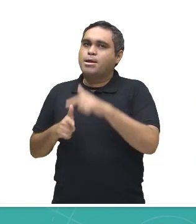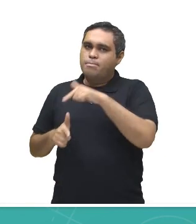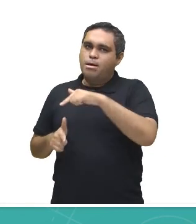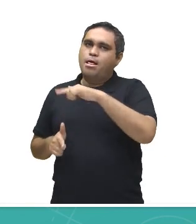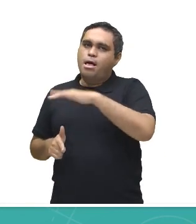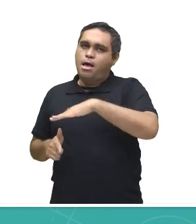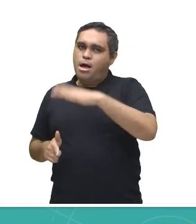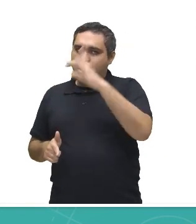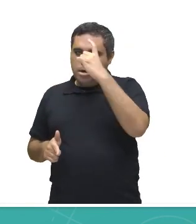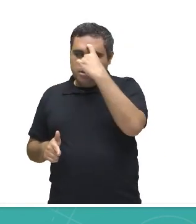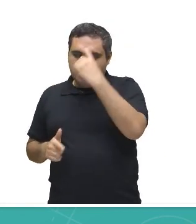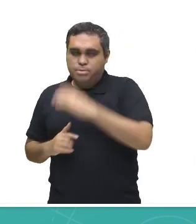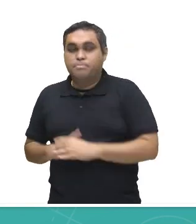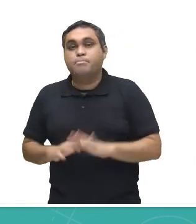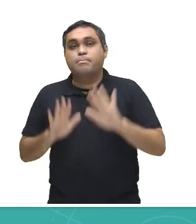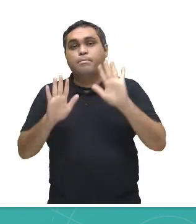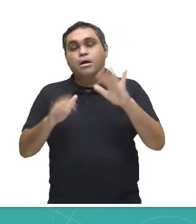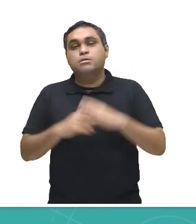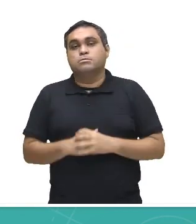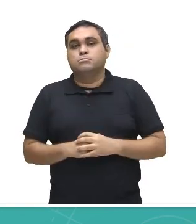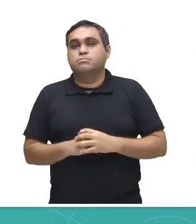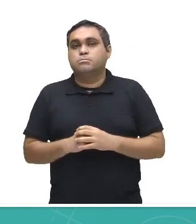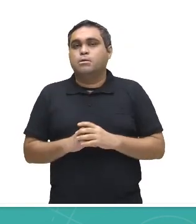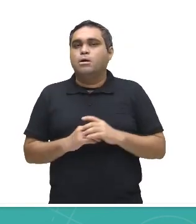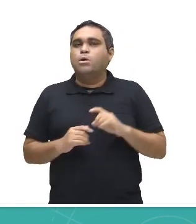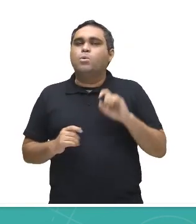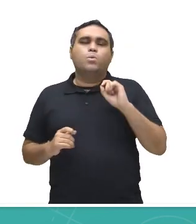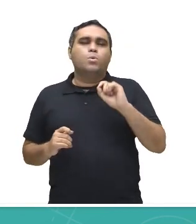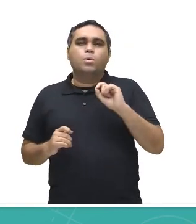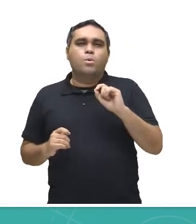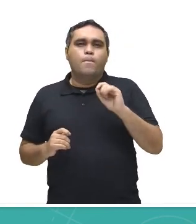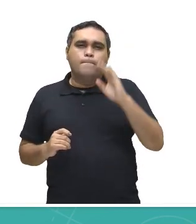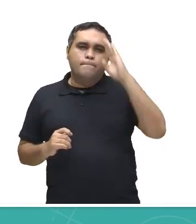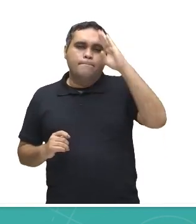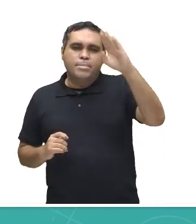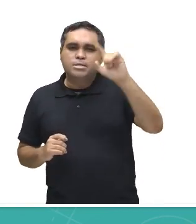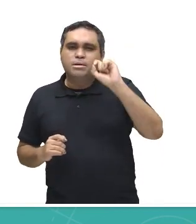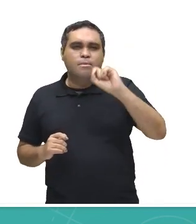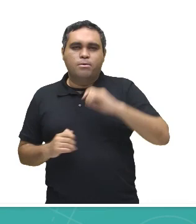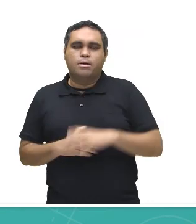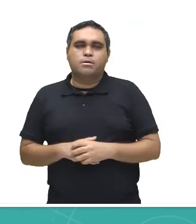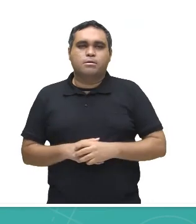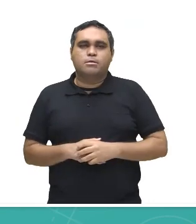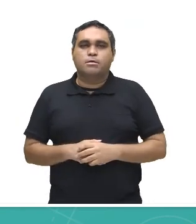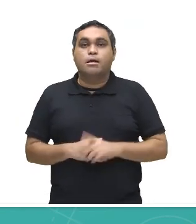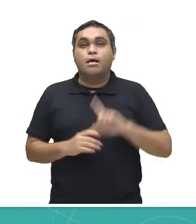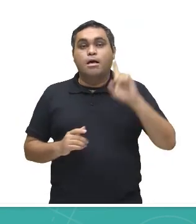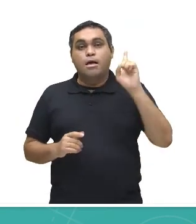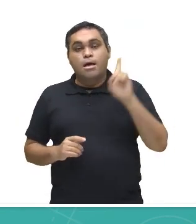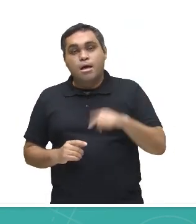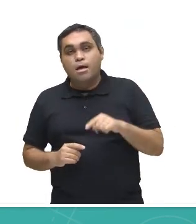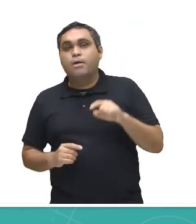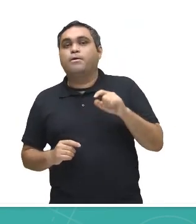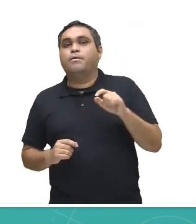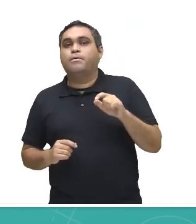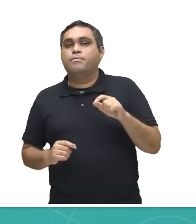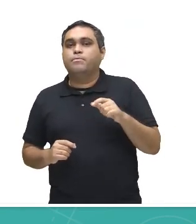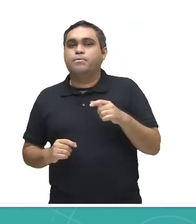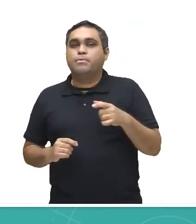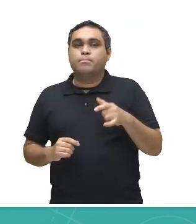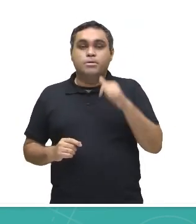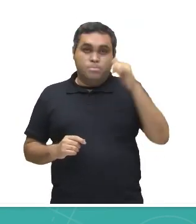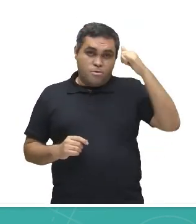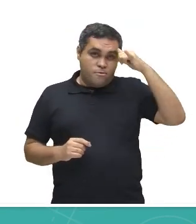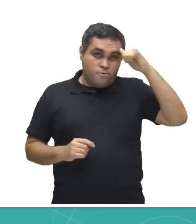ali, aquela que vai ser ali a gota d'água para o início da revolta, vai ser justamente o uso da gordura